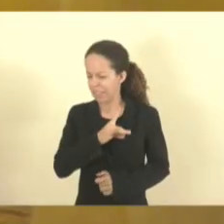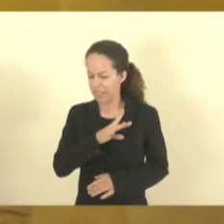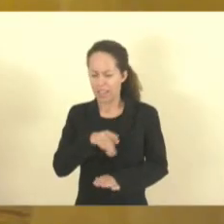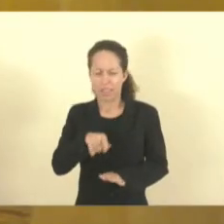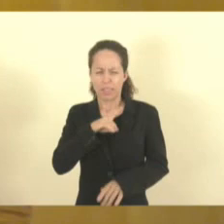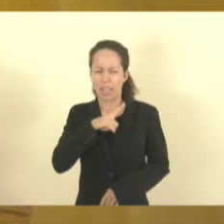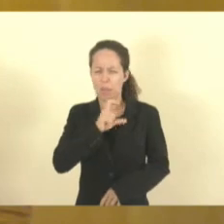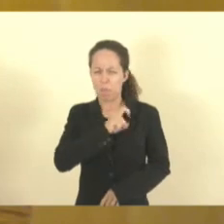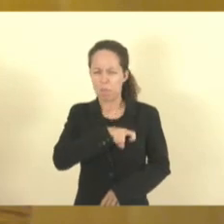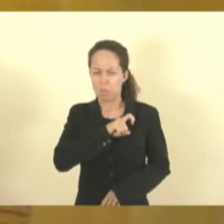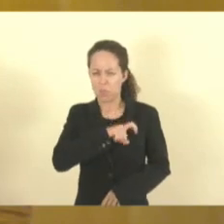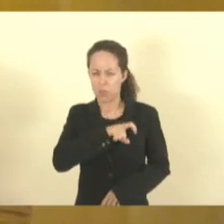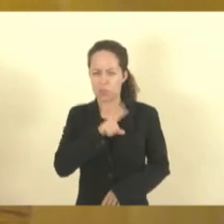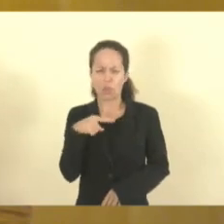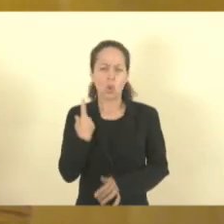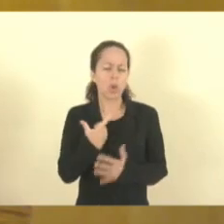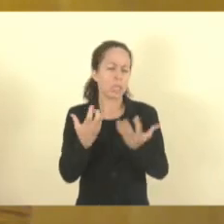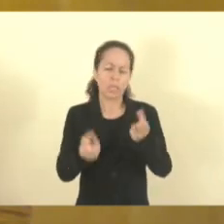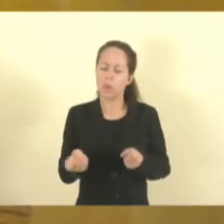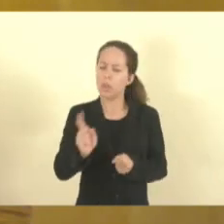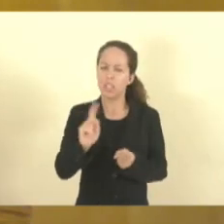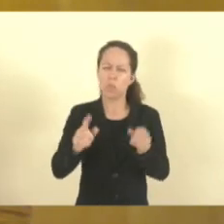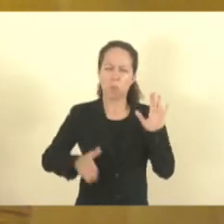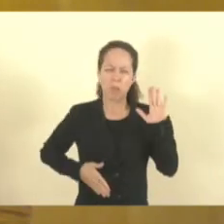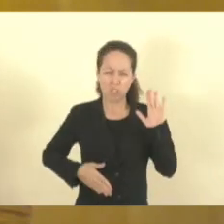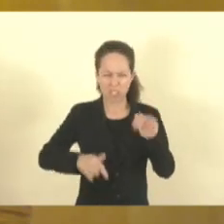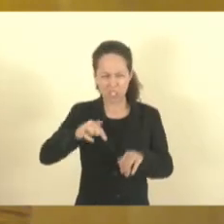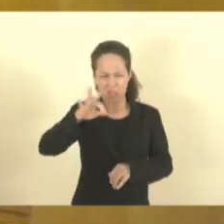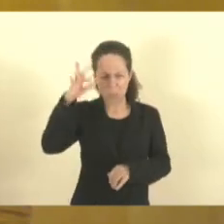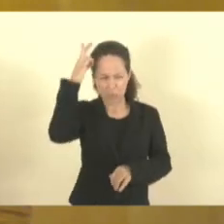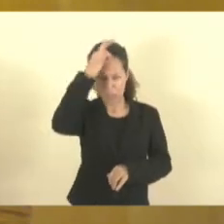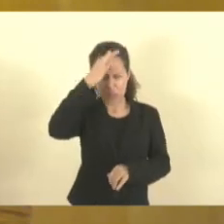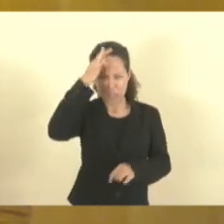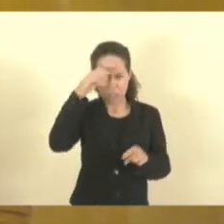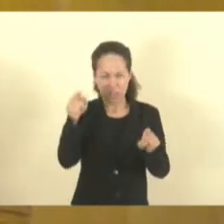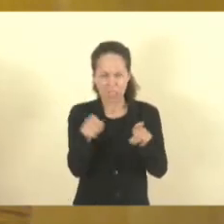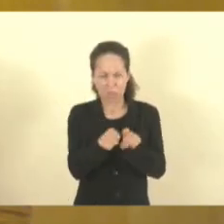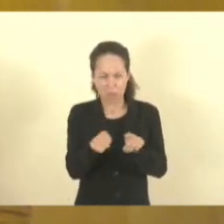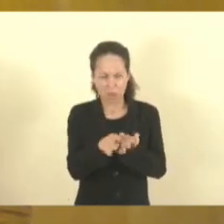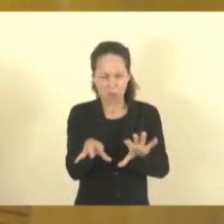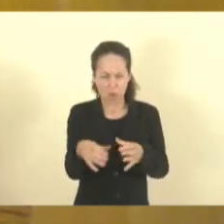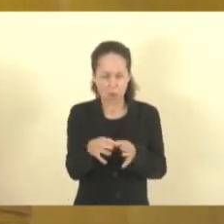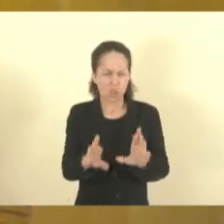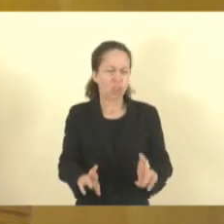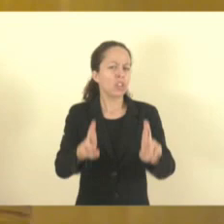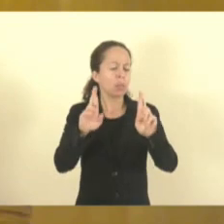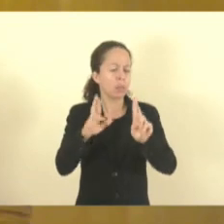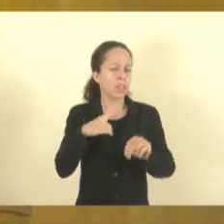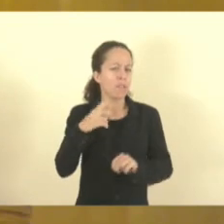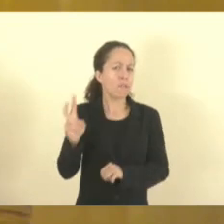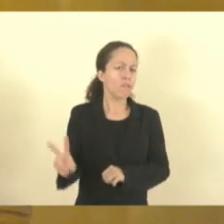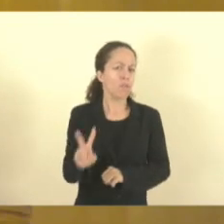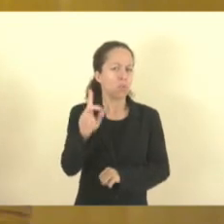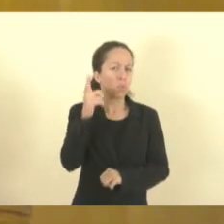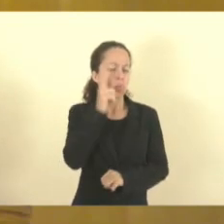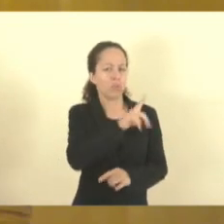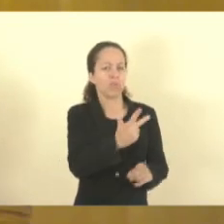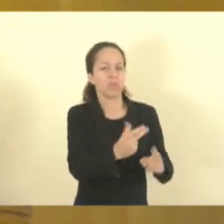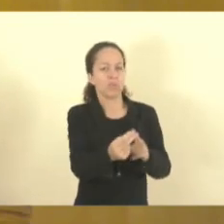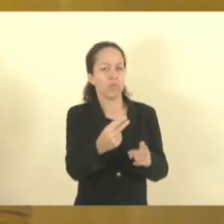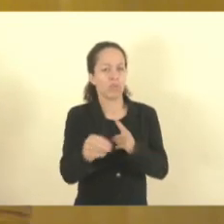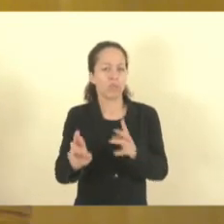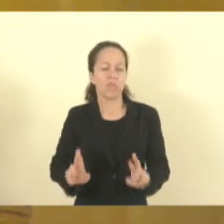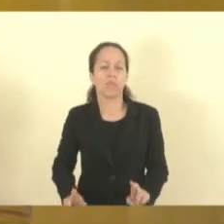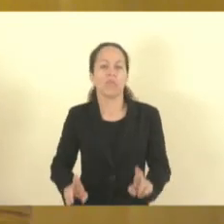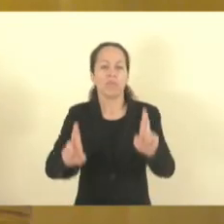permitir que bandido se crie no Espírito Santo e muito menos nas costas de um time valoroso que muitas glórias deu para sua torcida e deu